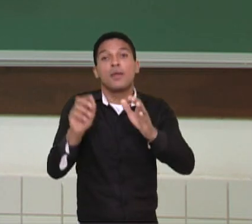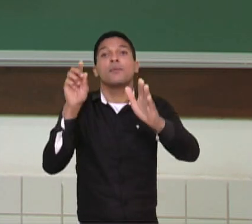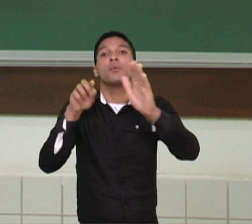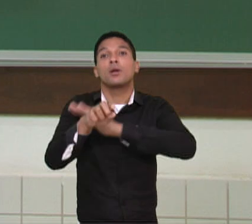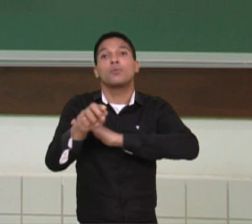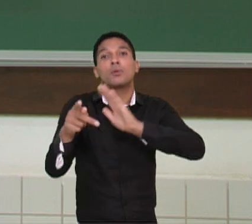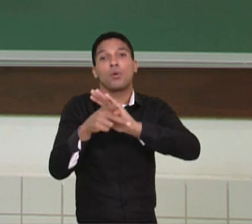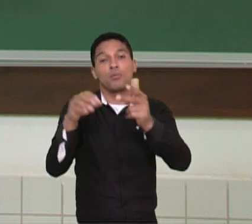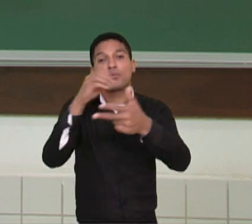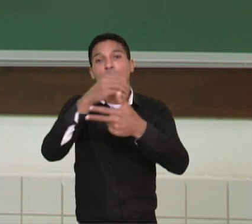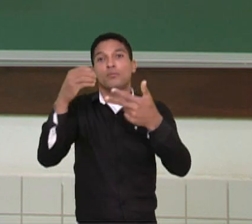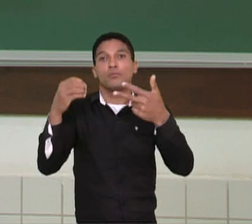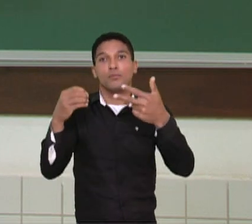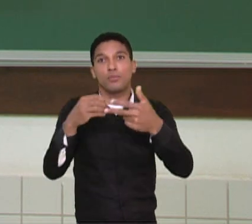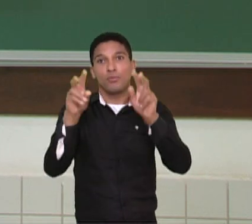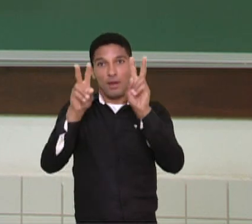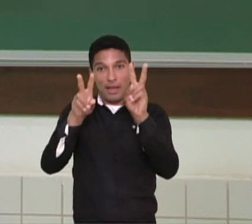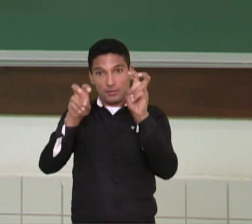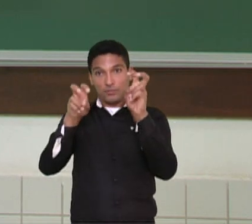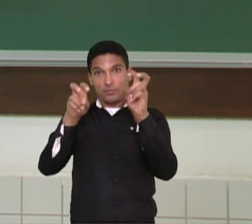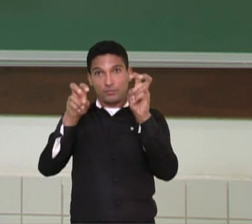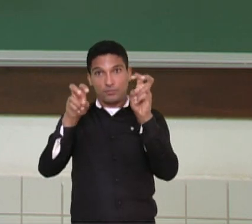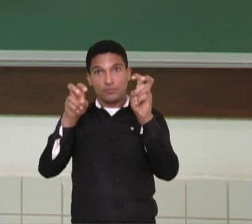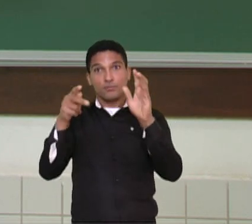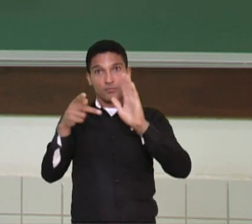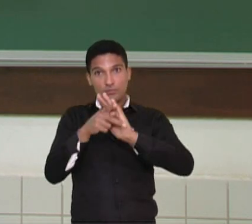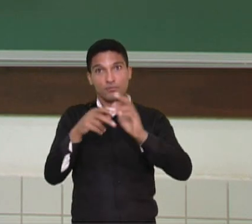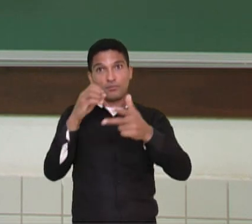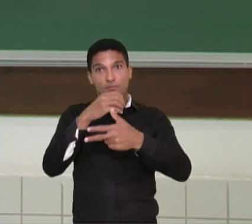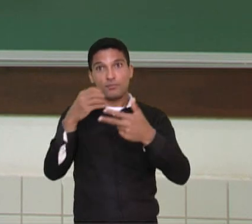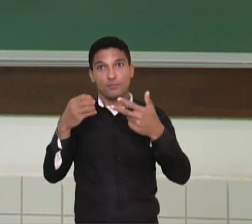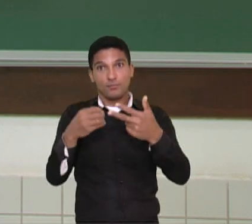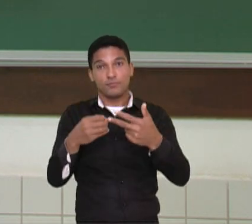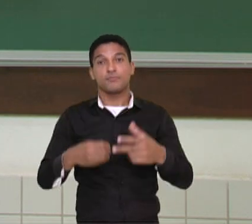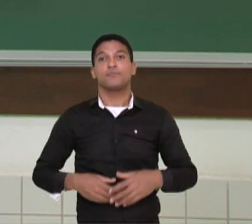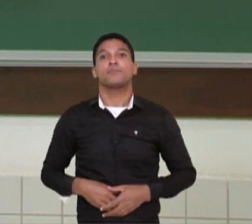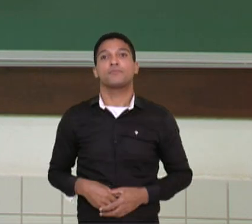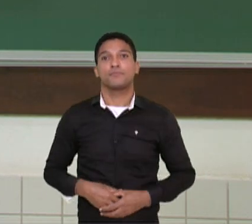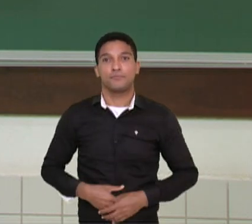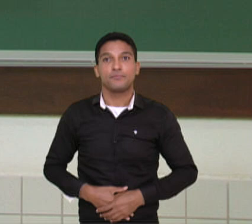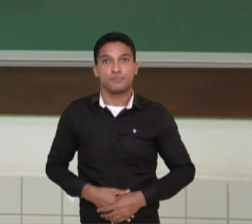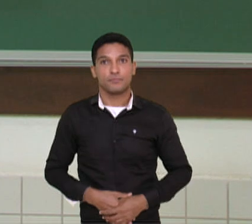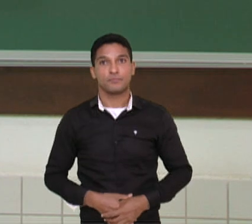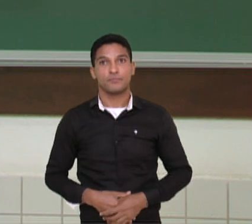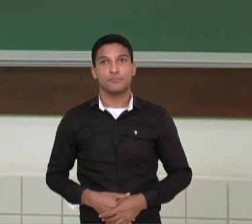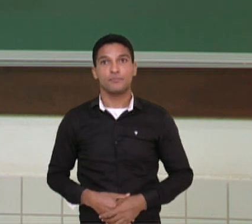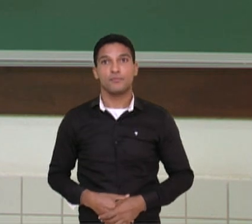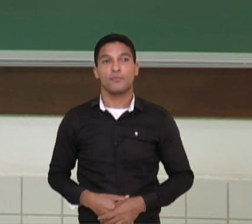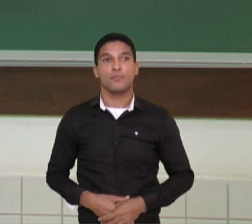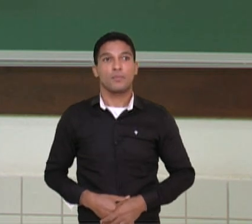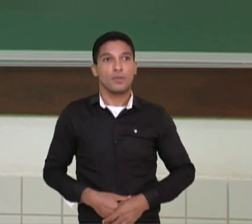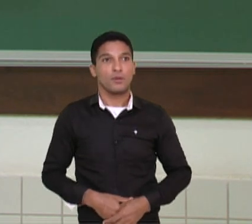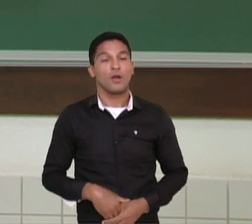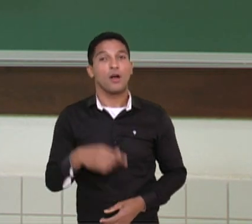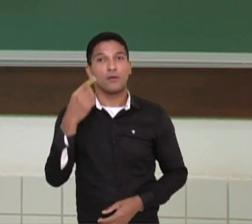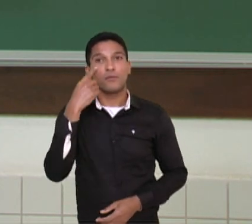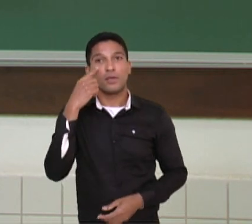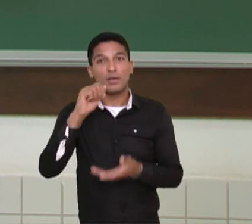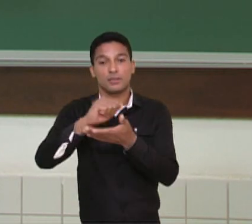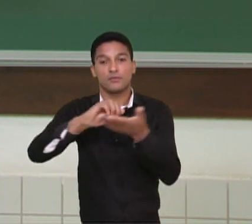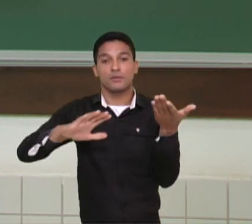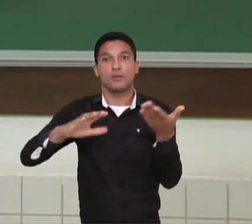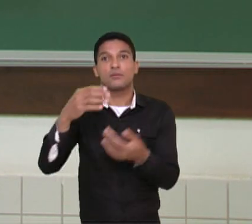que vão abordar assuntos pertinentes ou questões que a gente tirou lá do Enem de anos anteriores. Olha só,